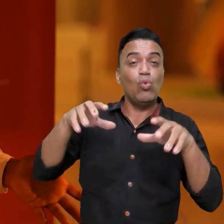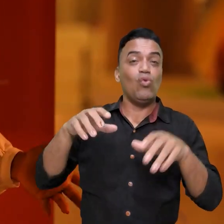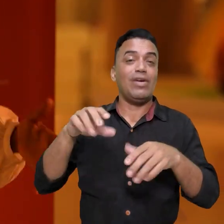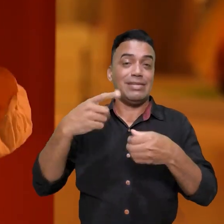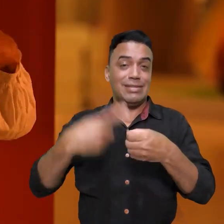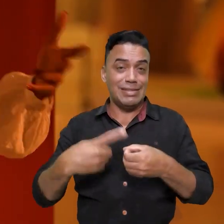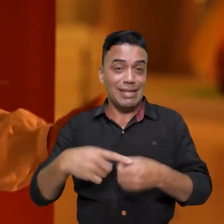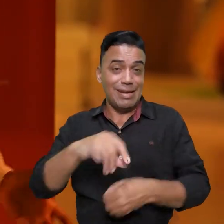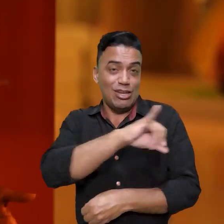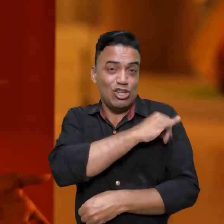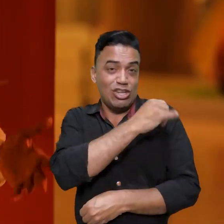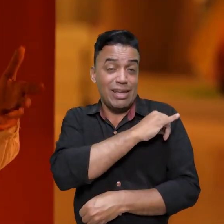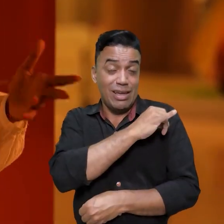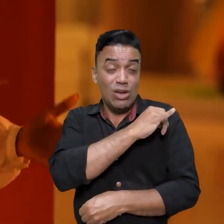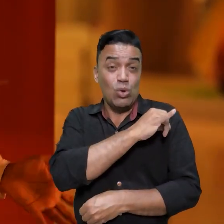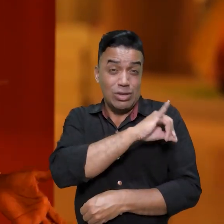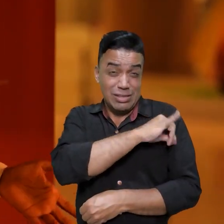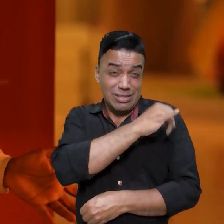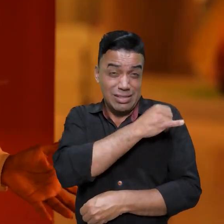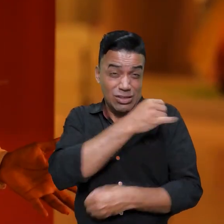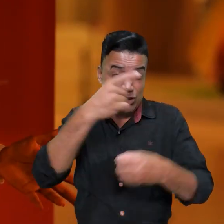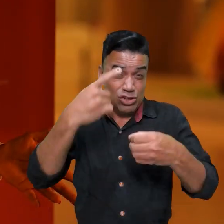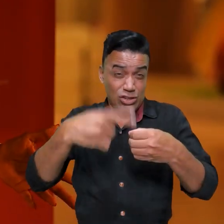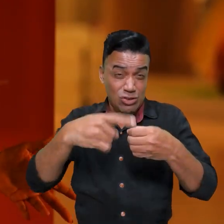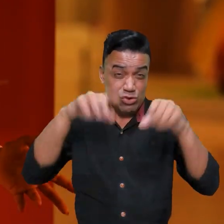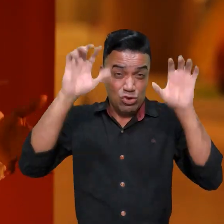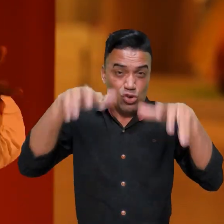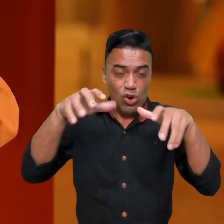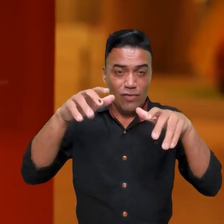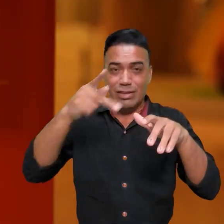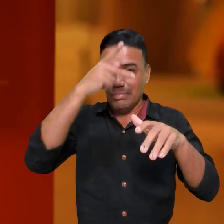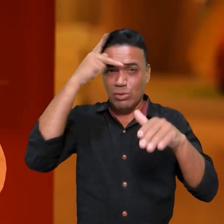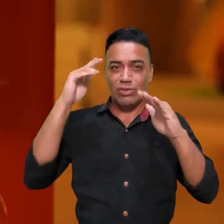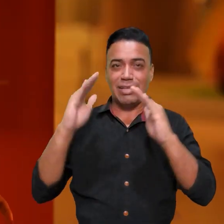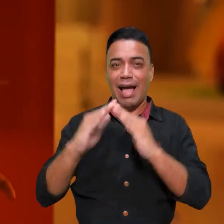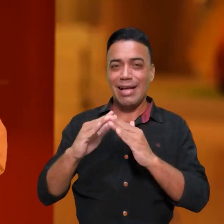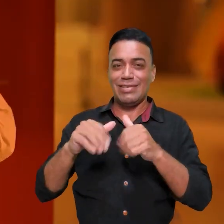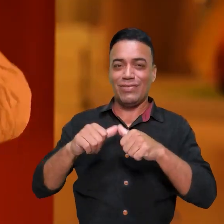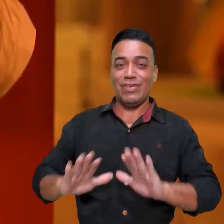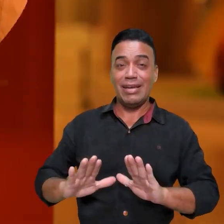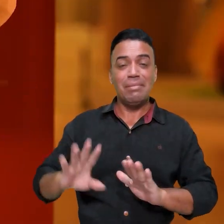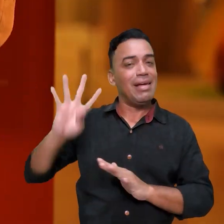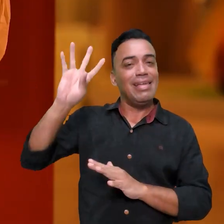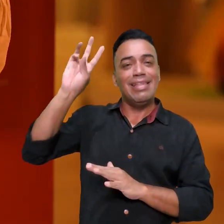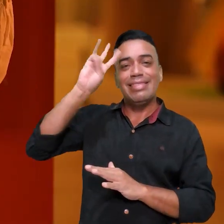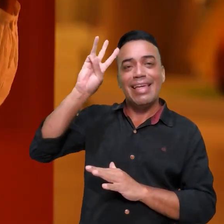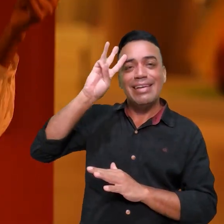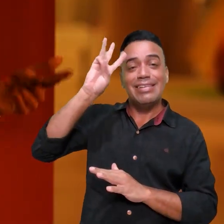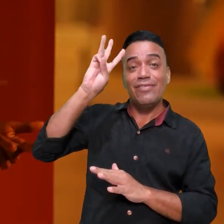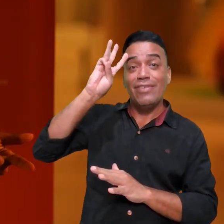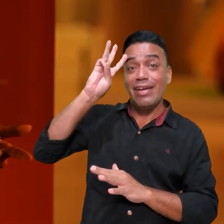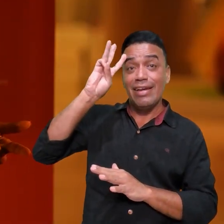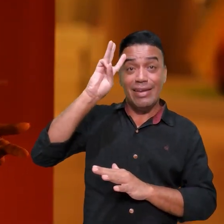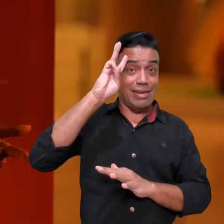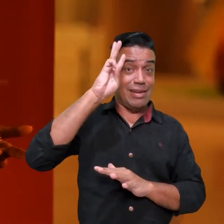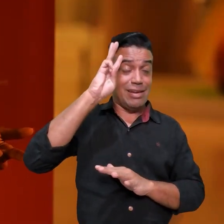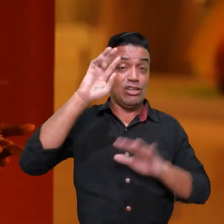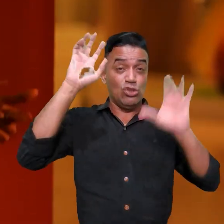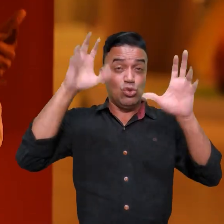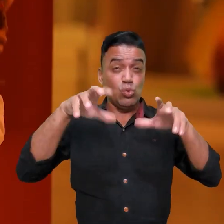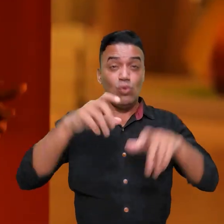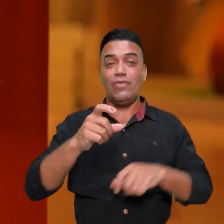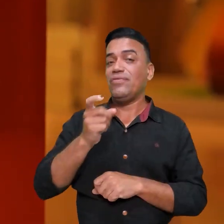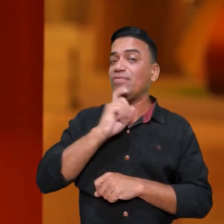gente sabe que quando chove no Rio de Janeiro ninguém sai de casa, mas numa terça-feira chuvosa e fria no Rio de